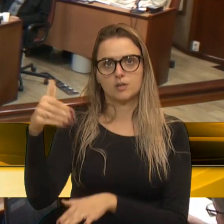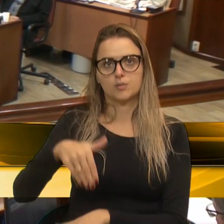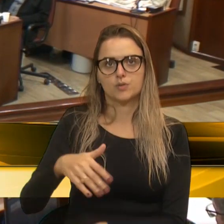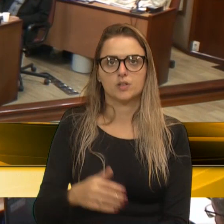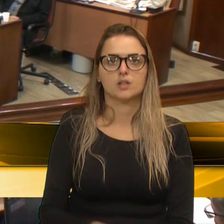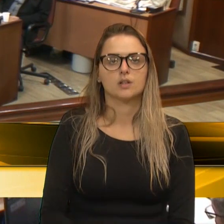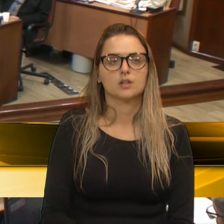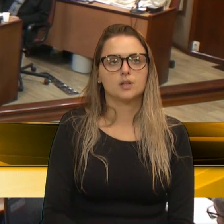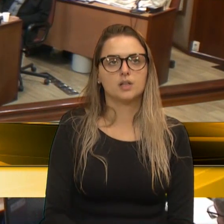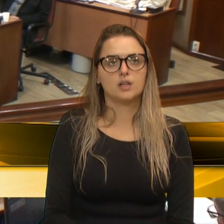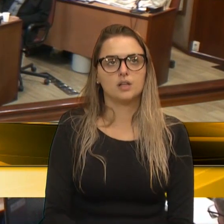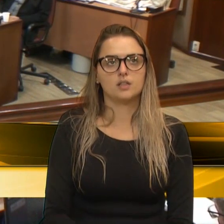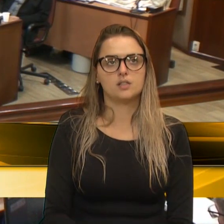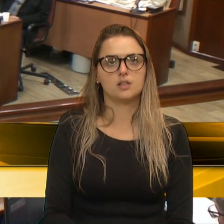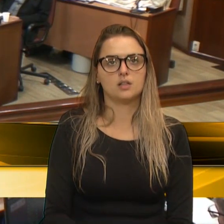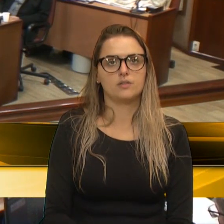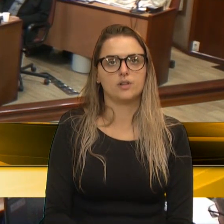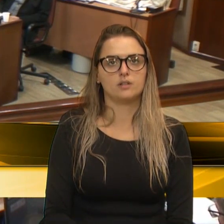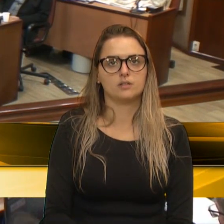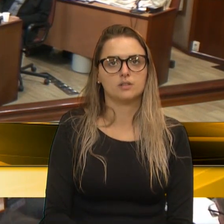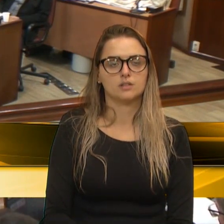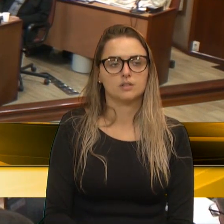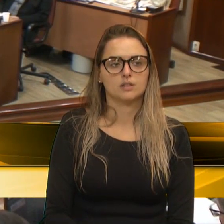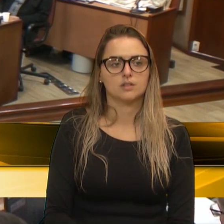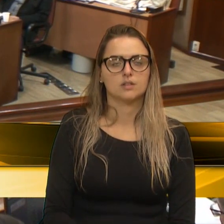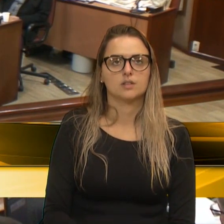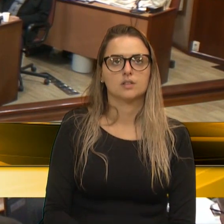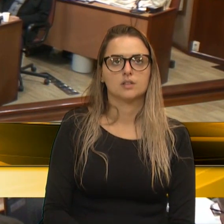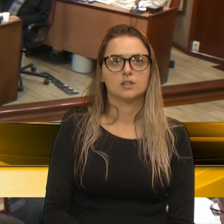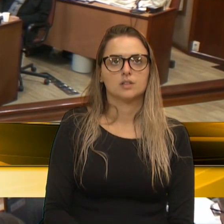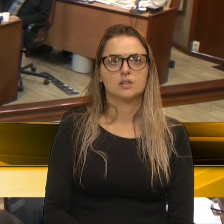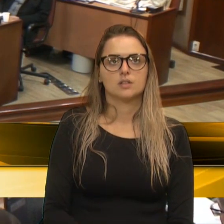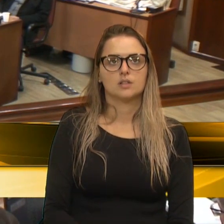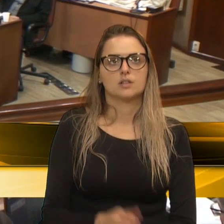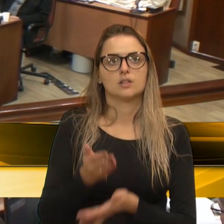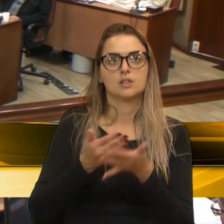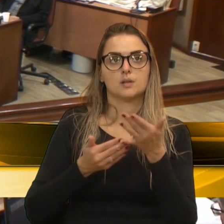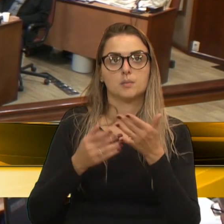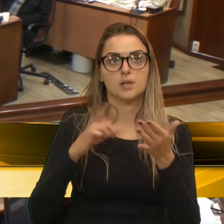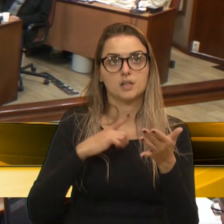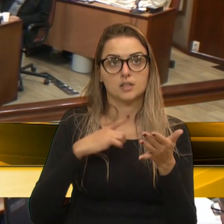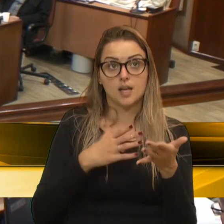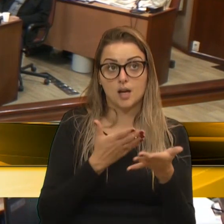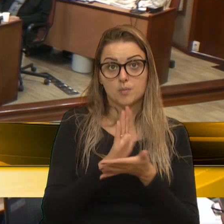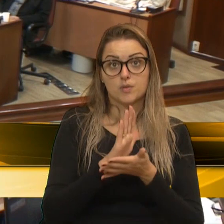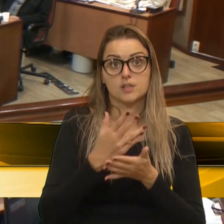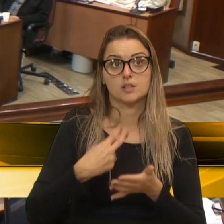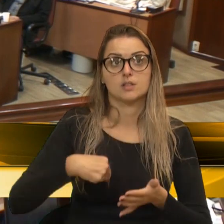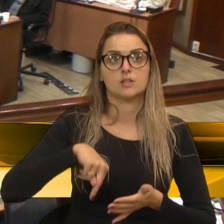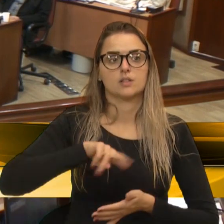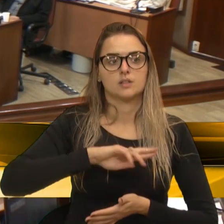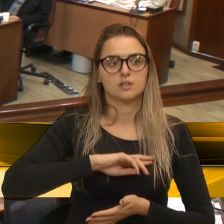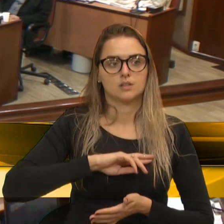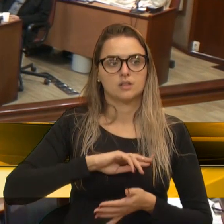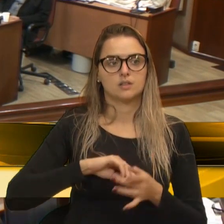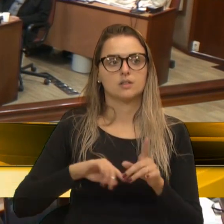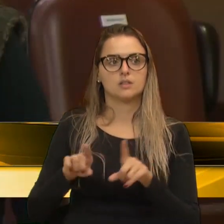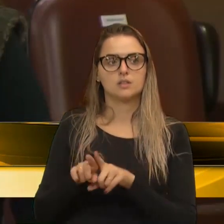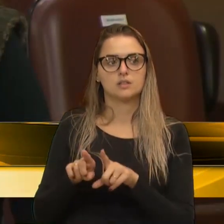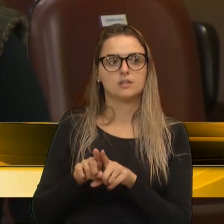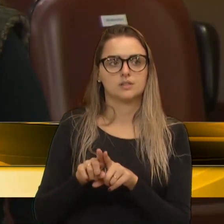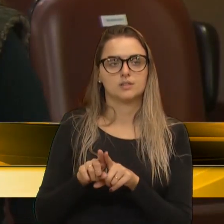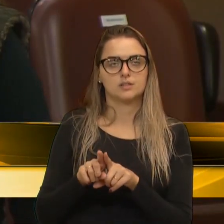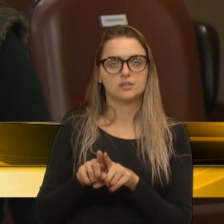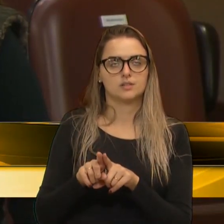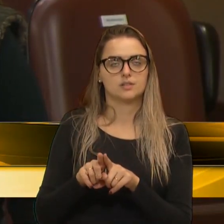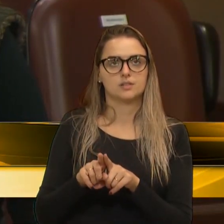E reiterar que a Câmara de Vereadores tem interesse em que seja aprovado e que nós possamos construir um plano